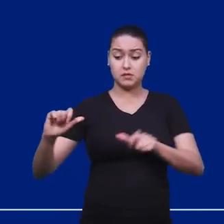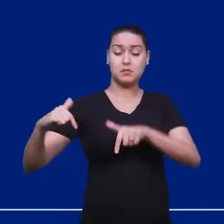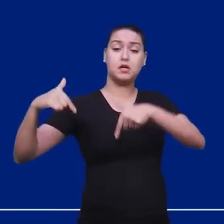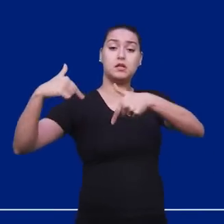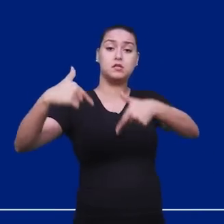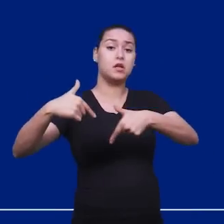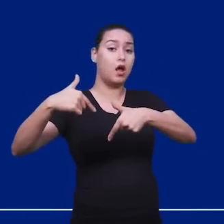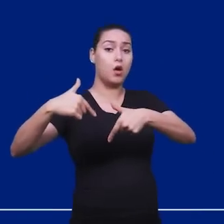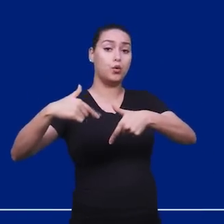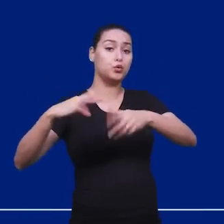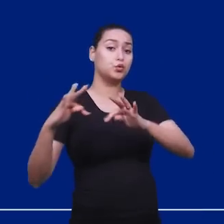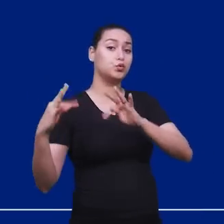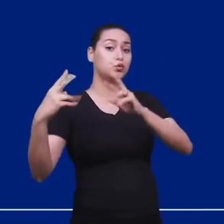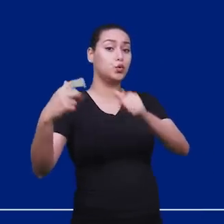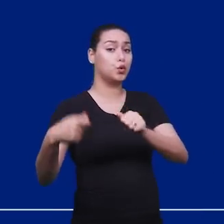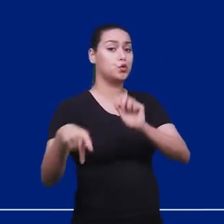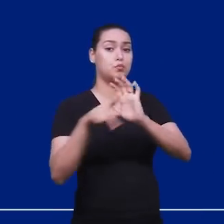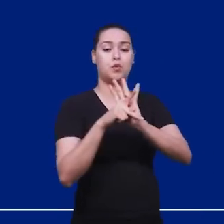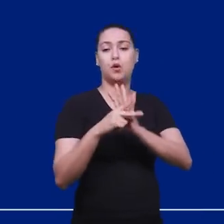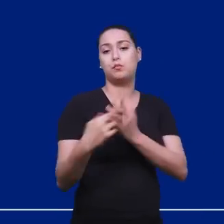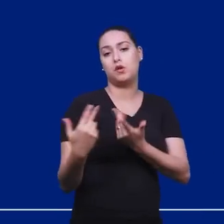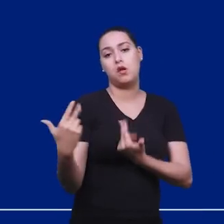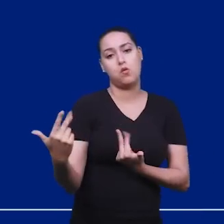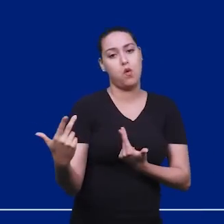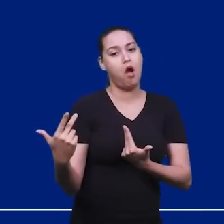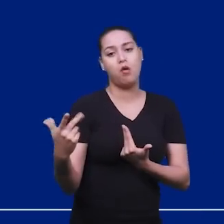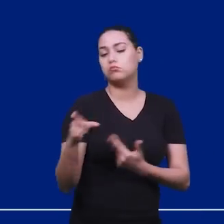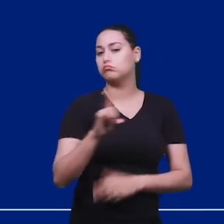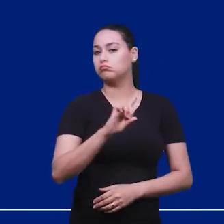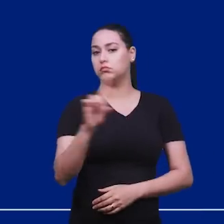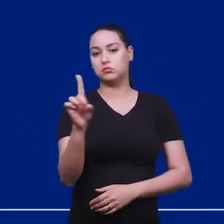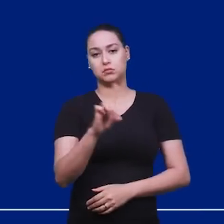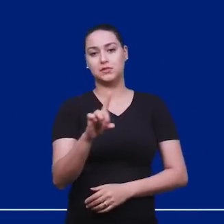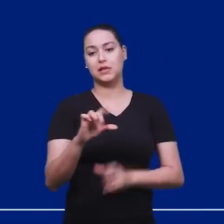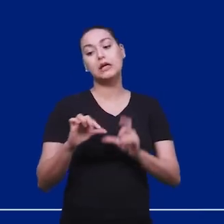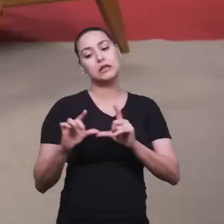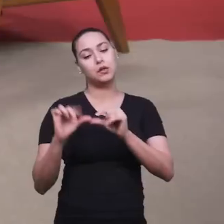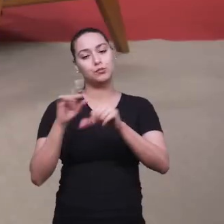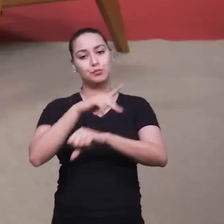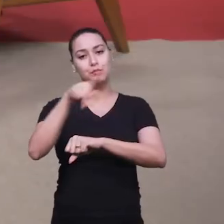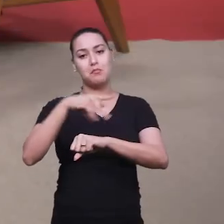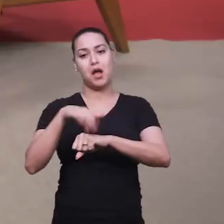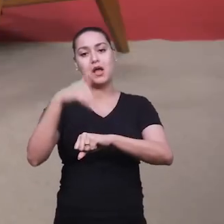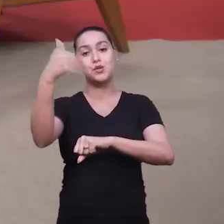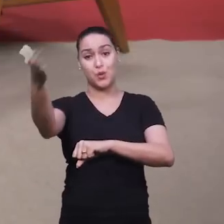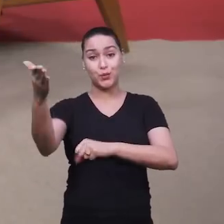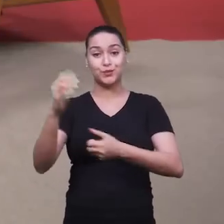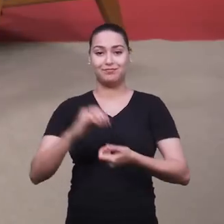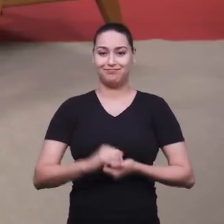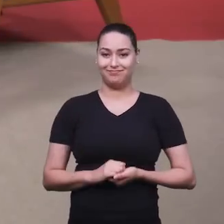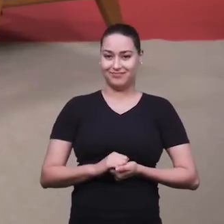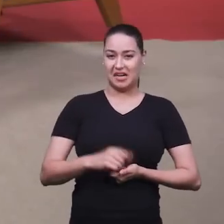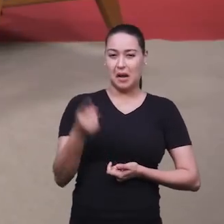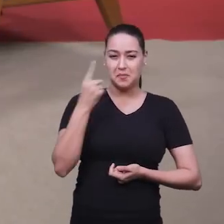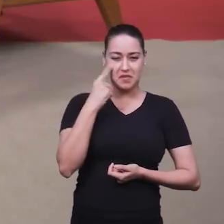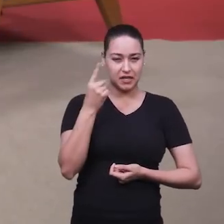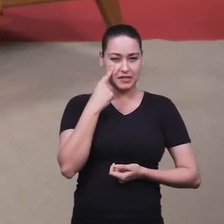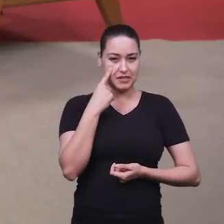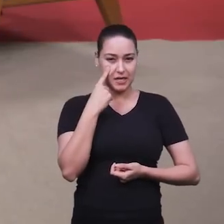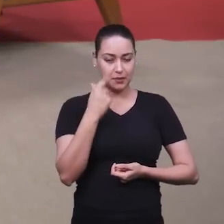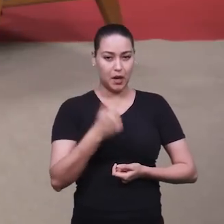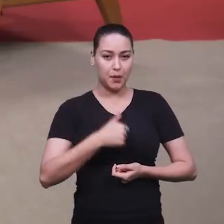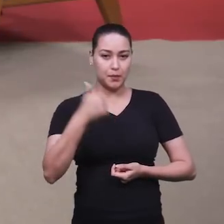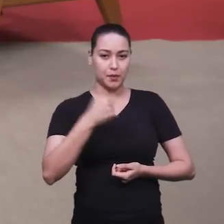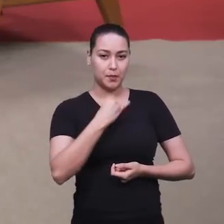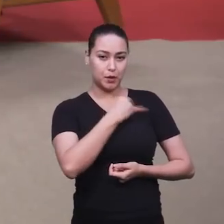se manifestasse que não são todos de nós. São Exato. estrangeiros. Somos estrangeiros. Perceba